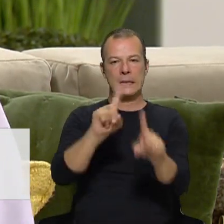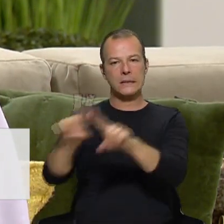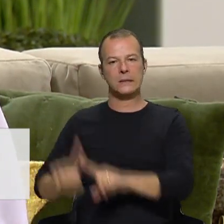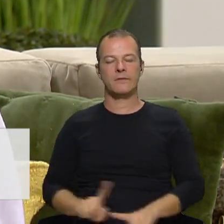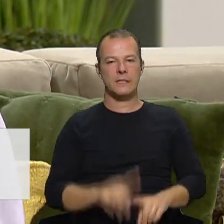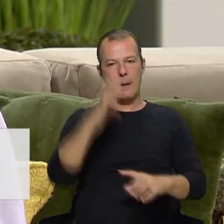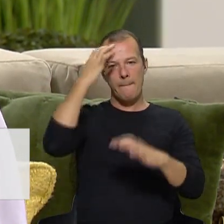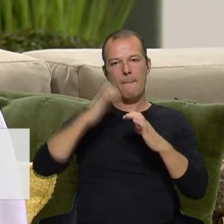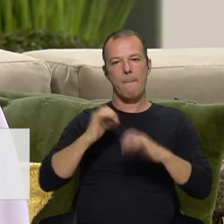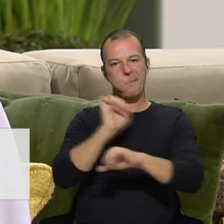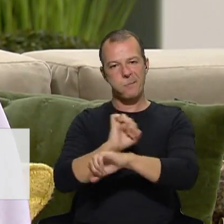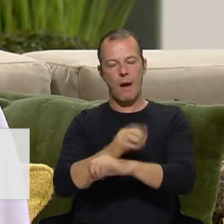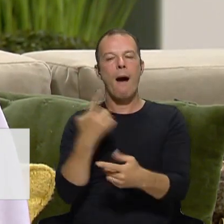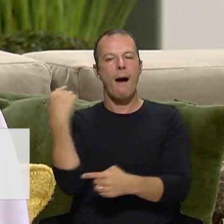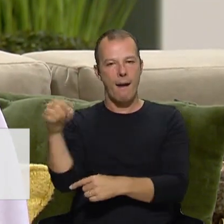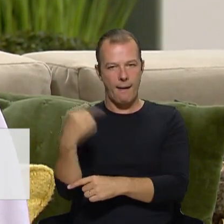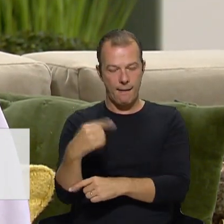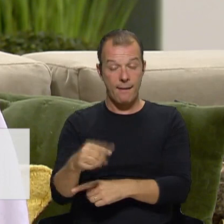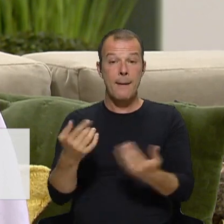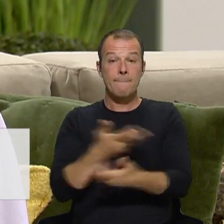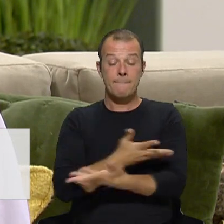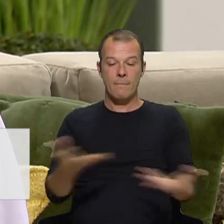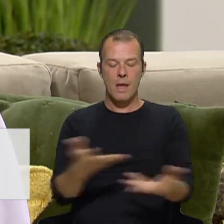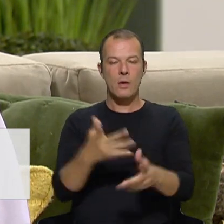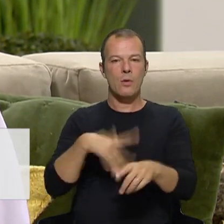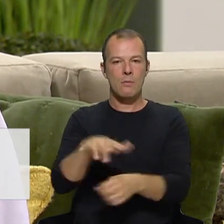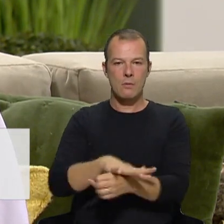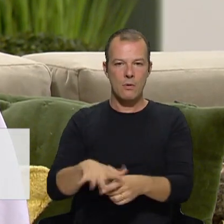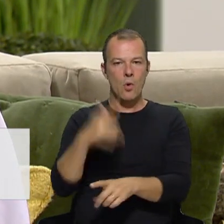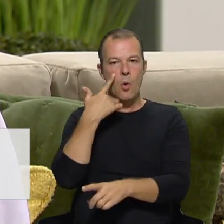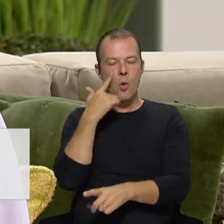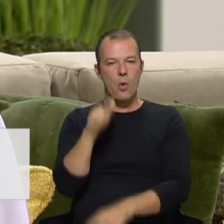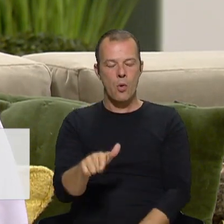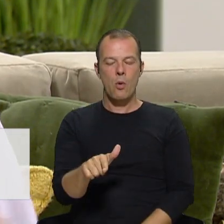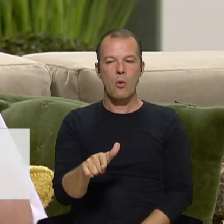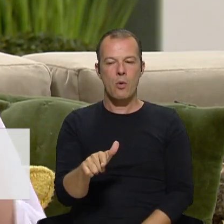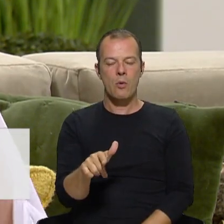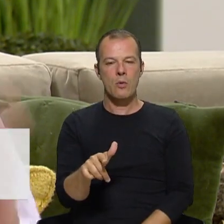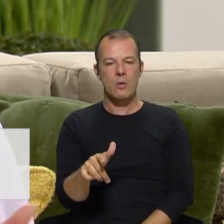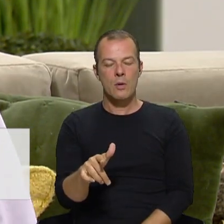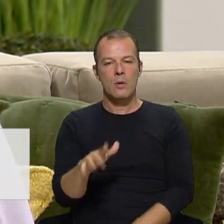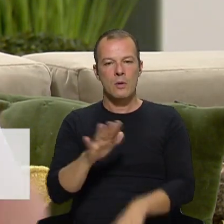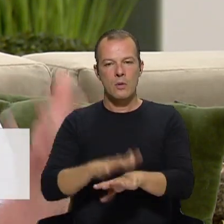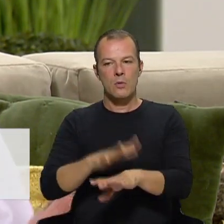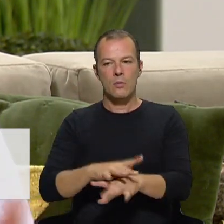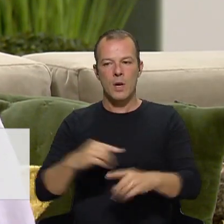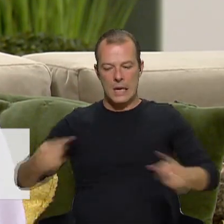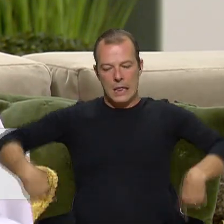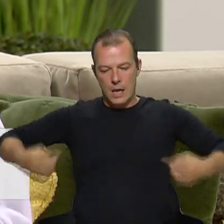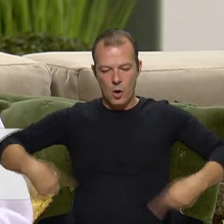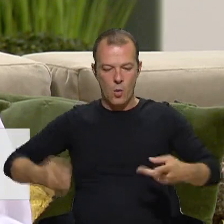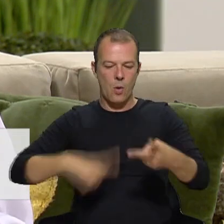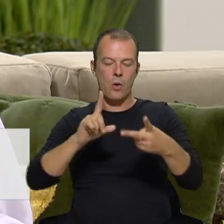paralisia, sendo que a maior parte dos casos conhecidos portanto, são portadores de cadeira de